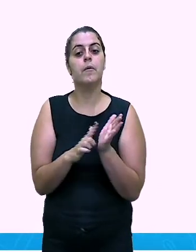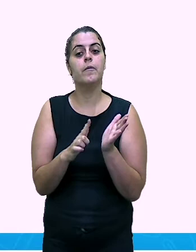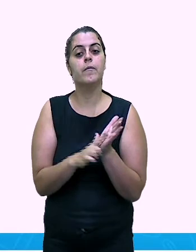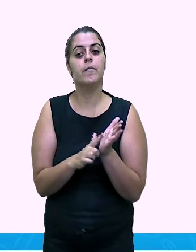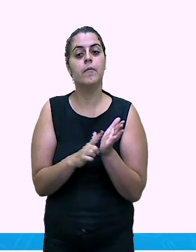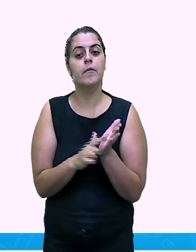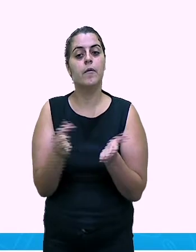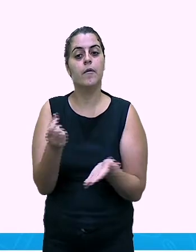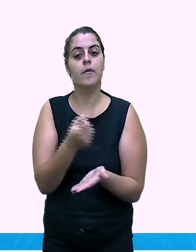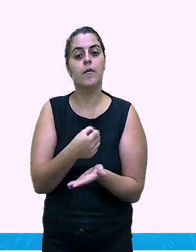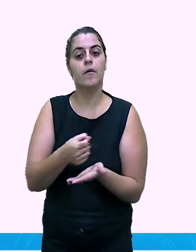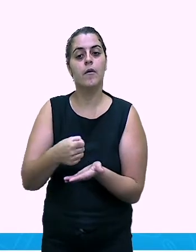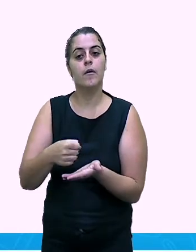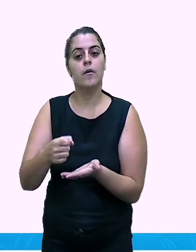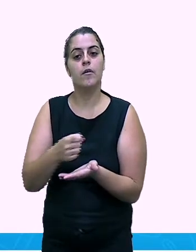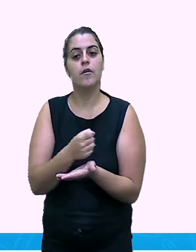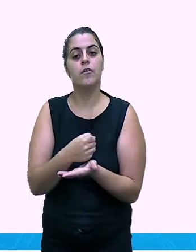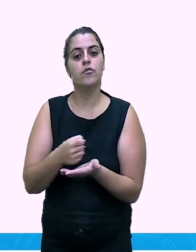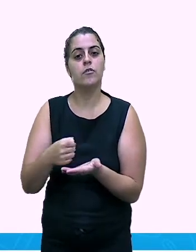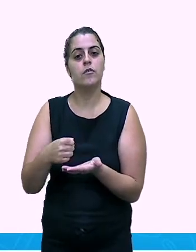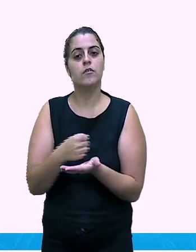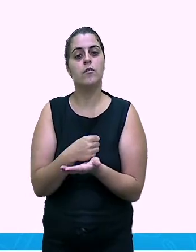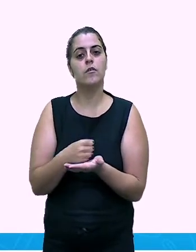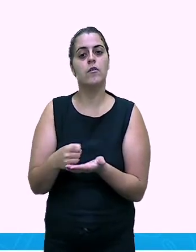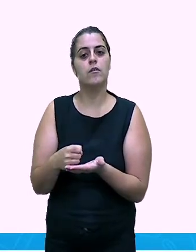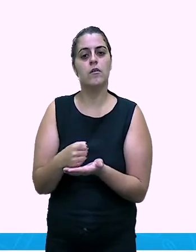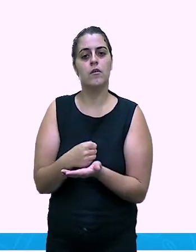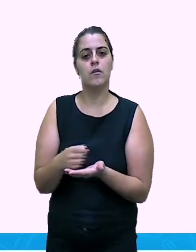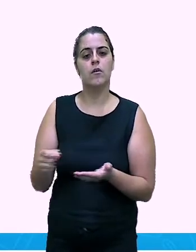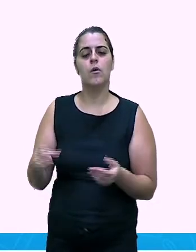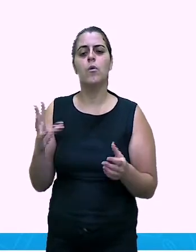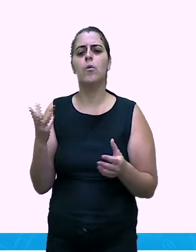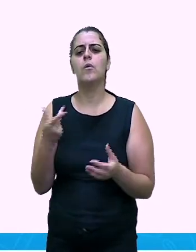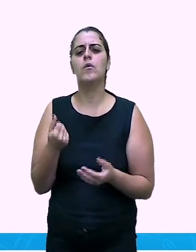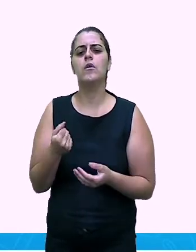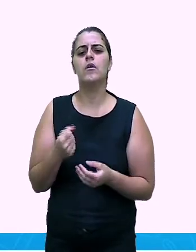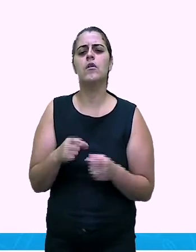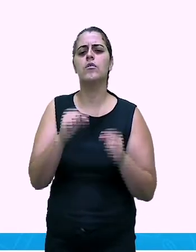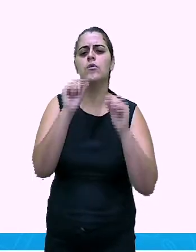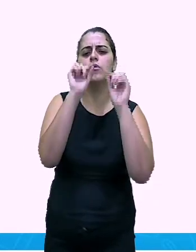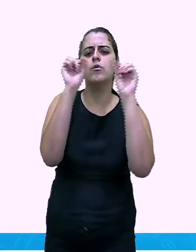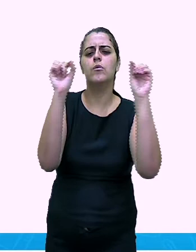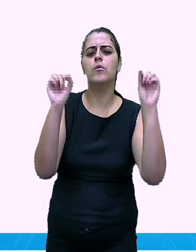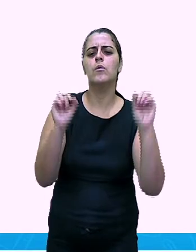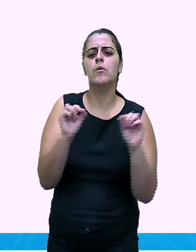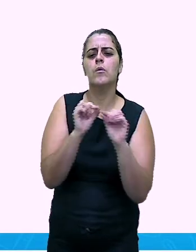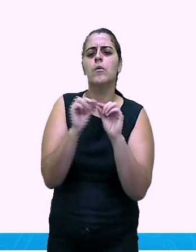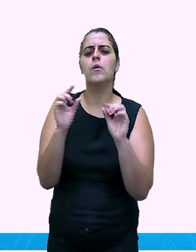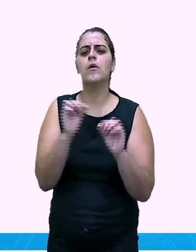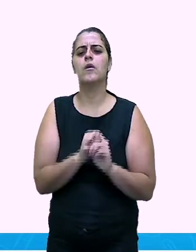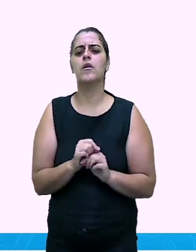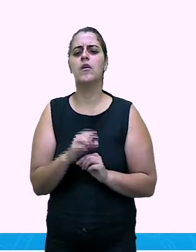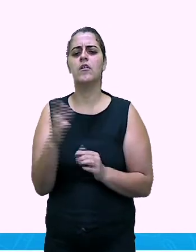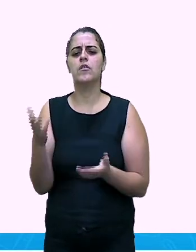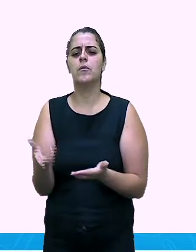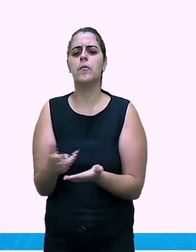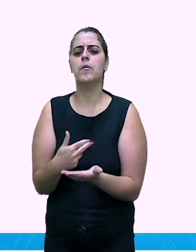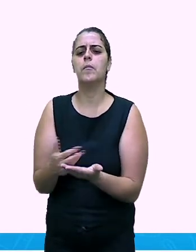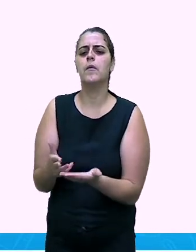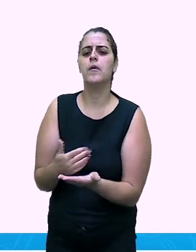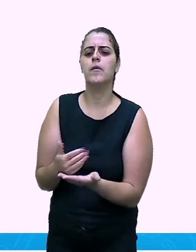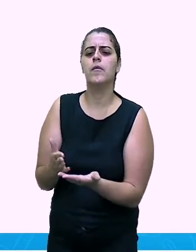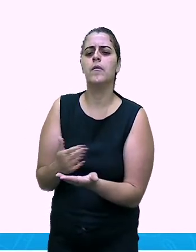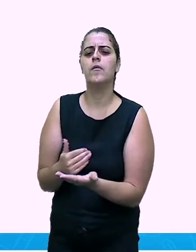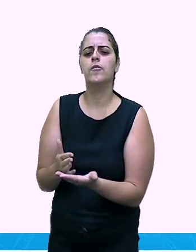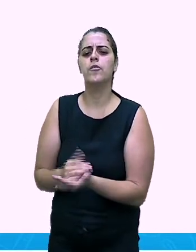para diagramação. O que é isso? Quantos quadros por página